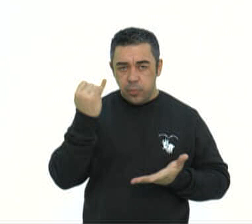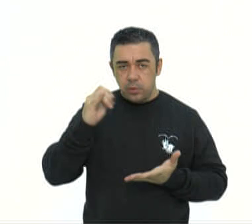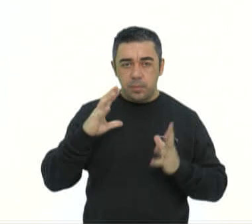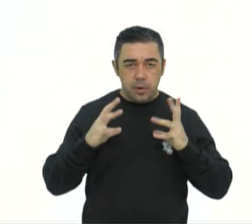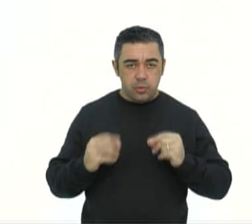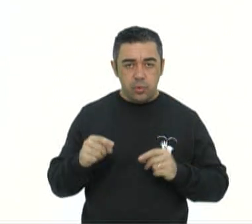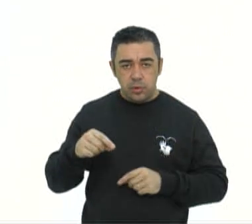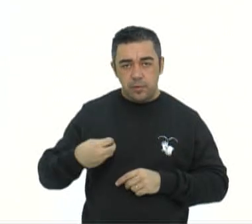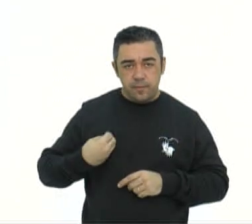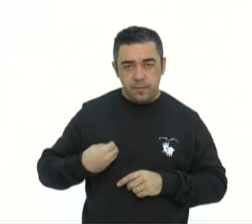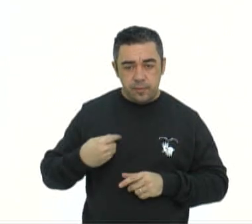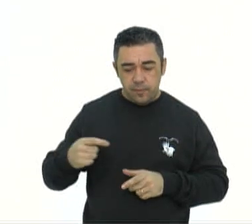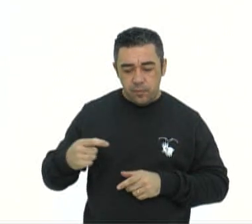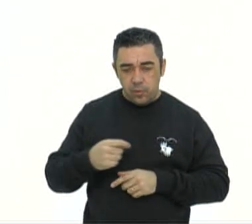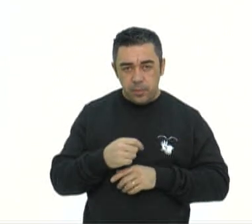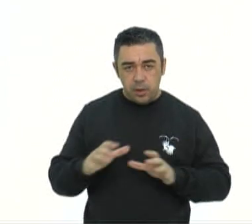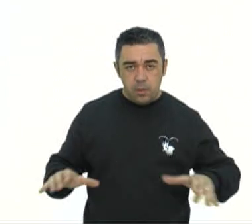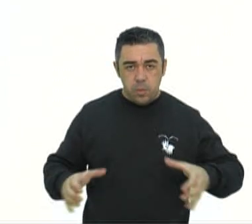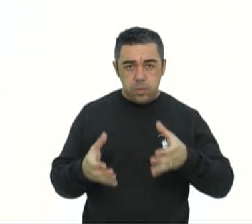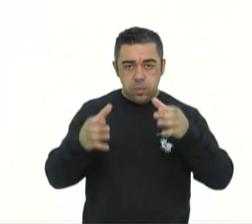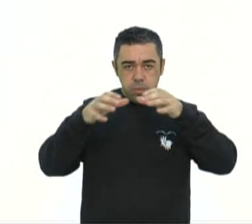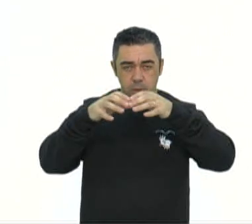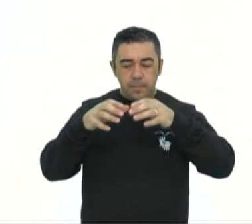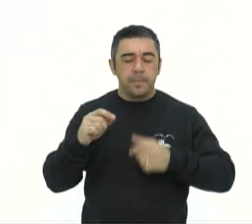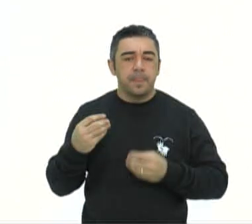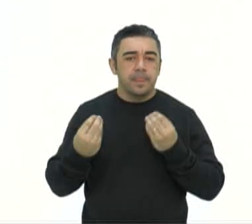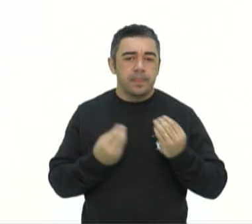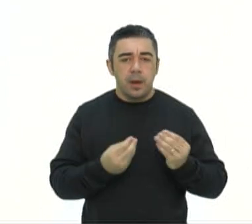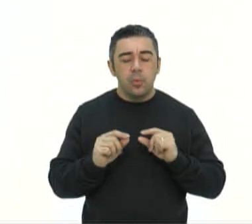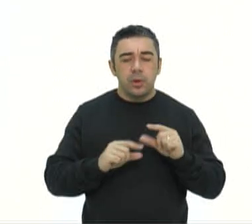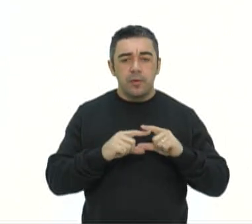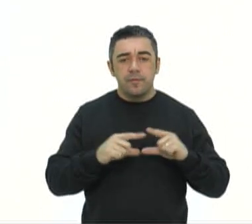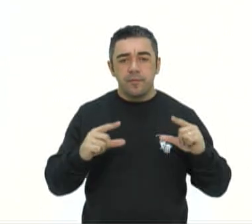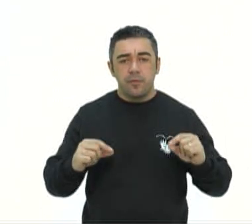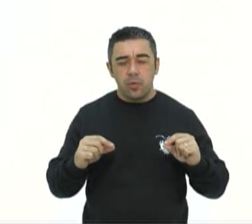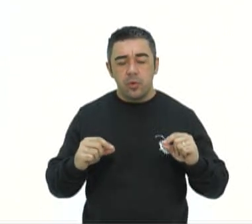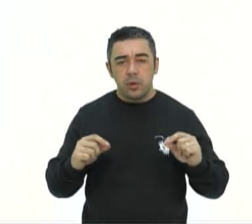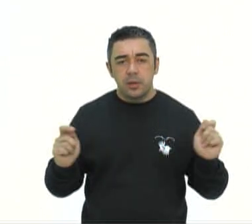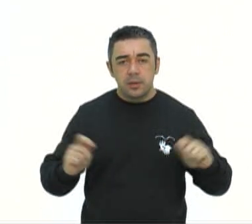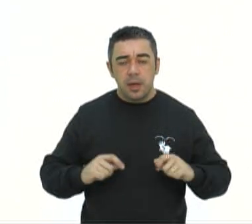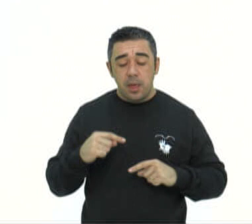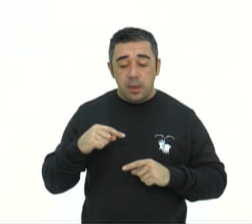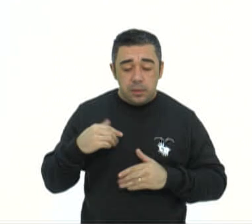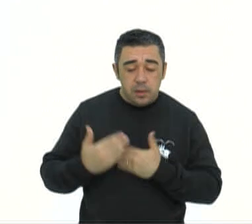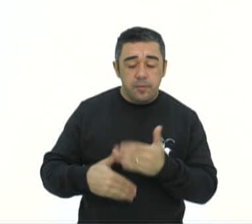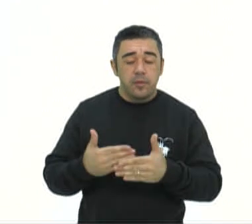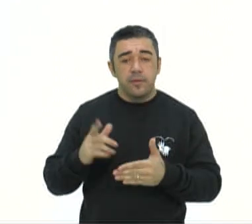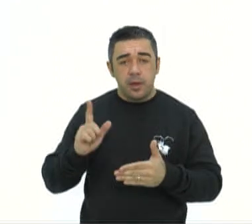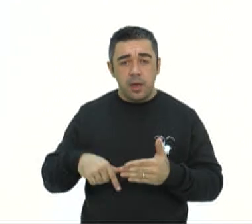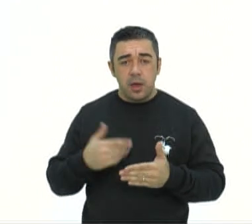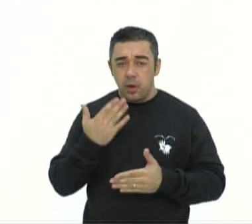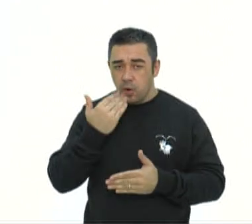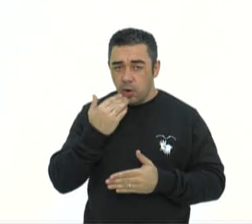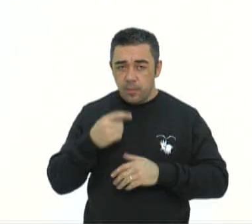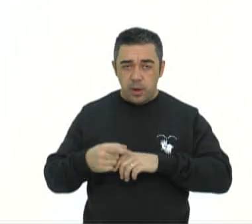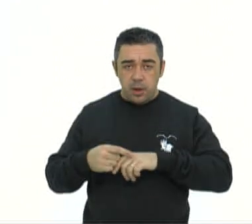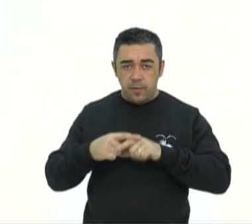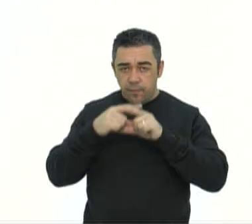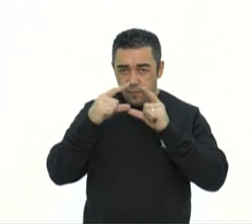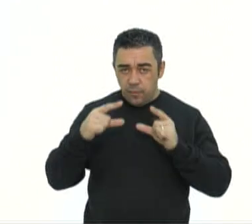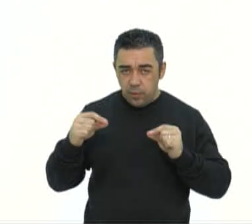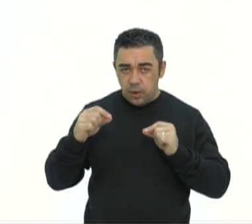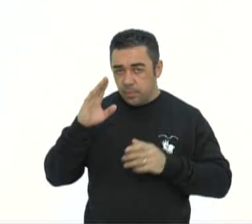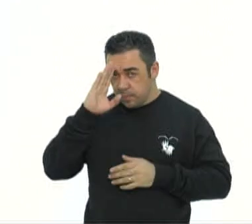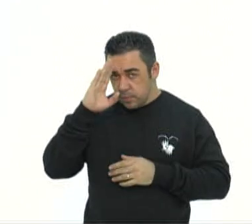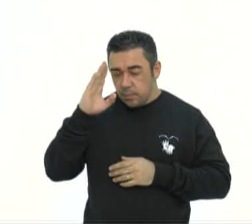os habitantes do formigueiro. Elas fornecem ao fungo folhas frescas e depois que ele se desenvolve sobre os pedaços de folha, vai servir como